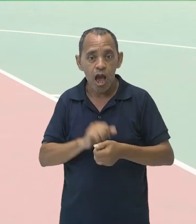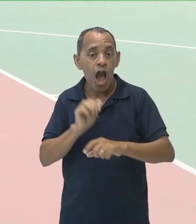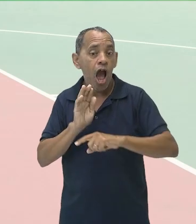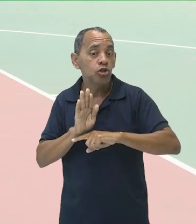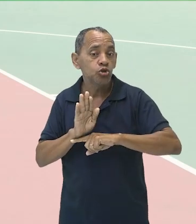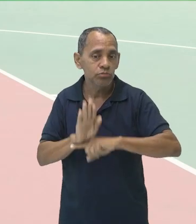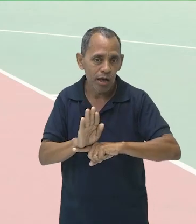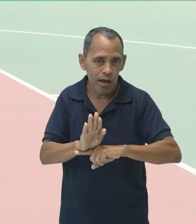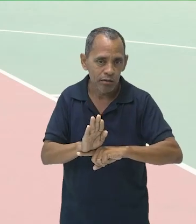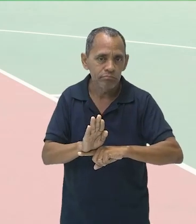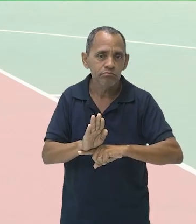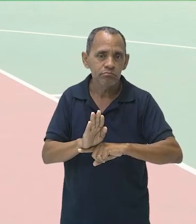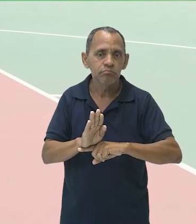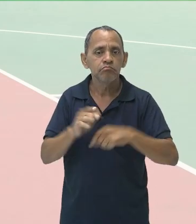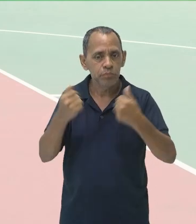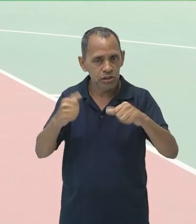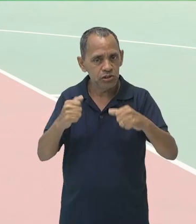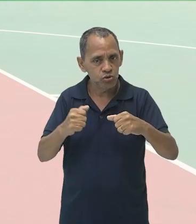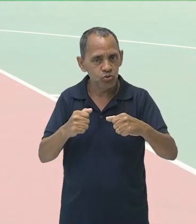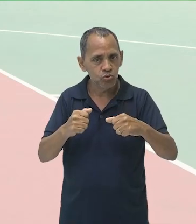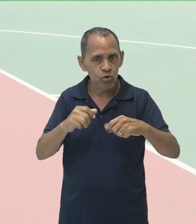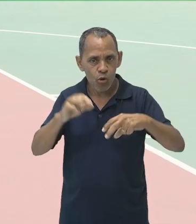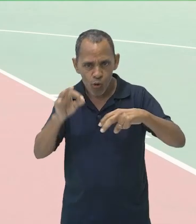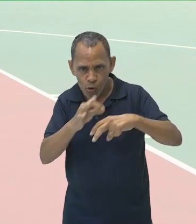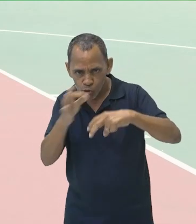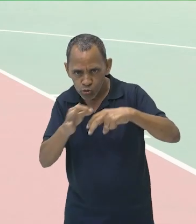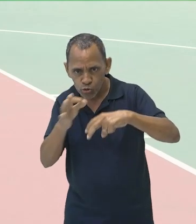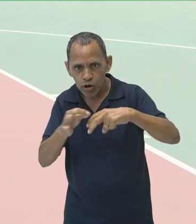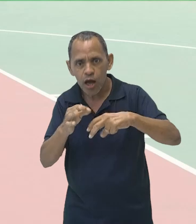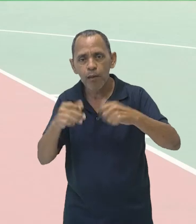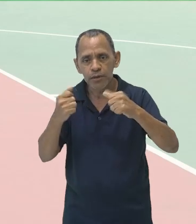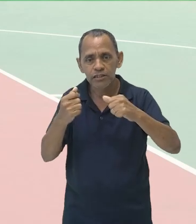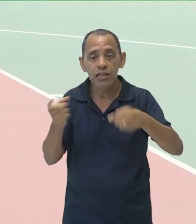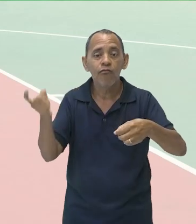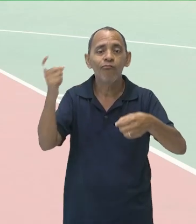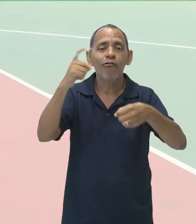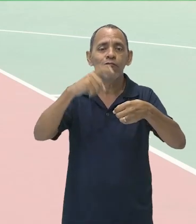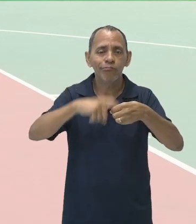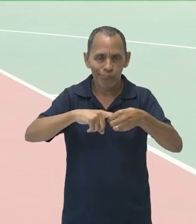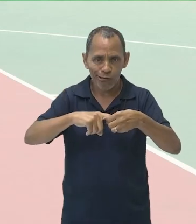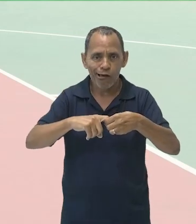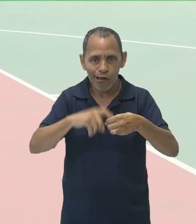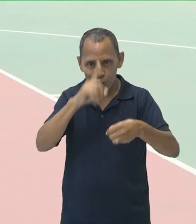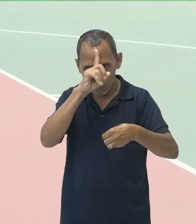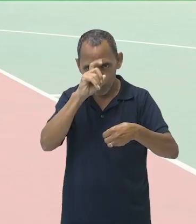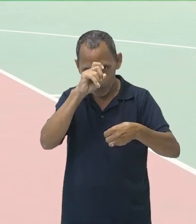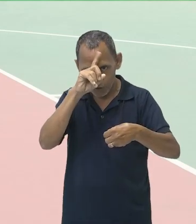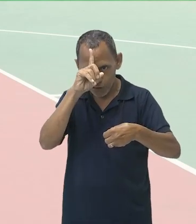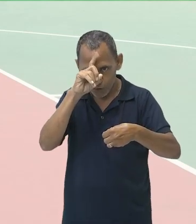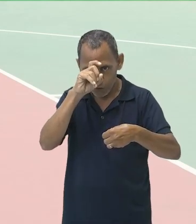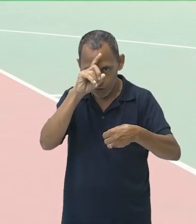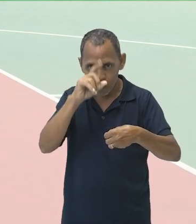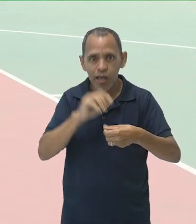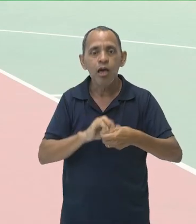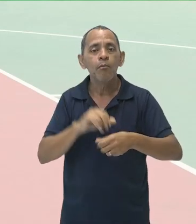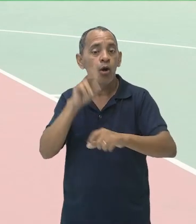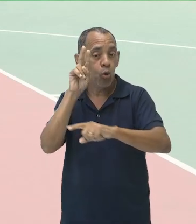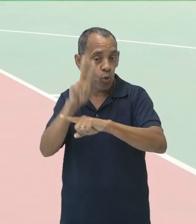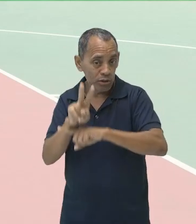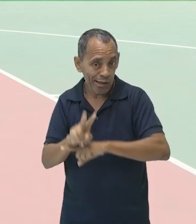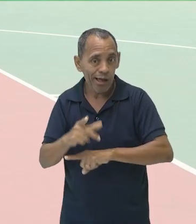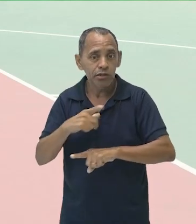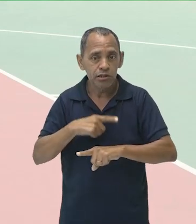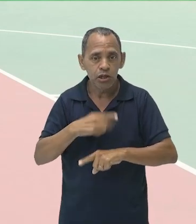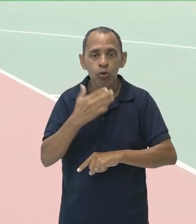lá a sutura, se precisou costurar, você tem que voltar no hospital sempre para fazer ali o curativo ou então pedir para alguém que